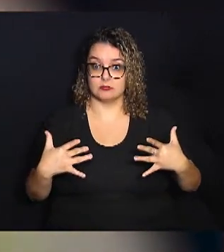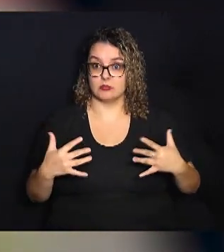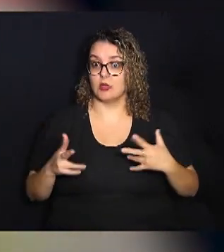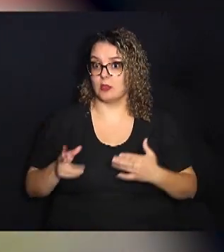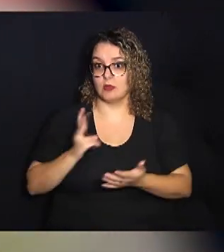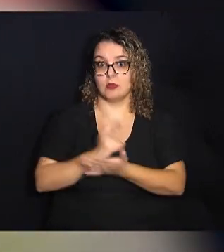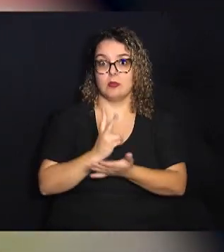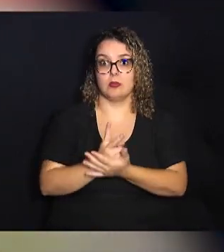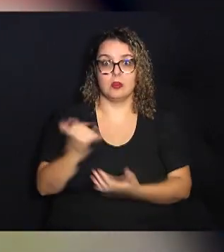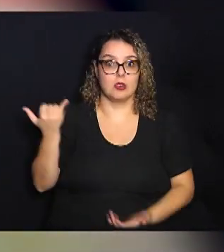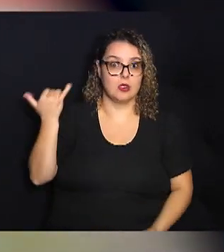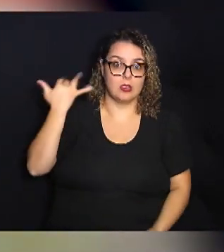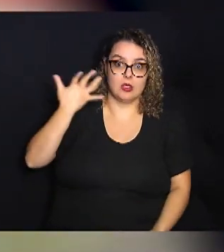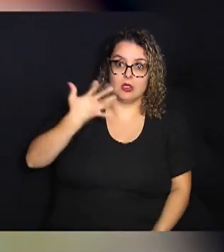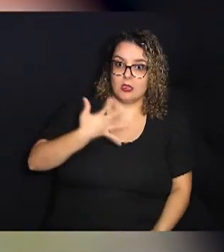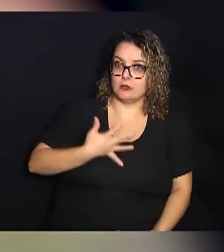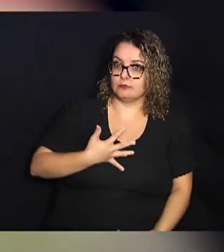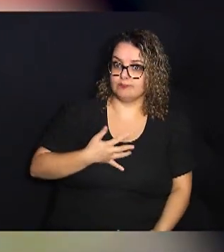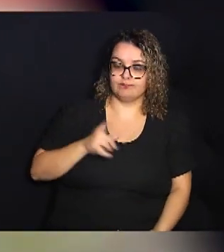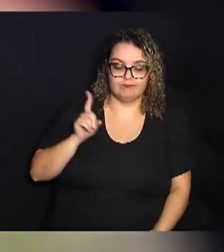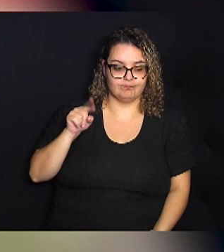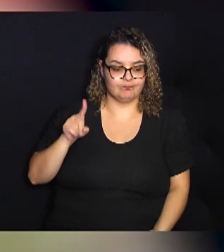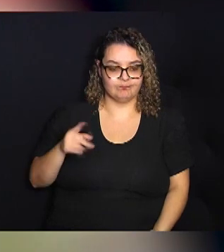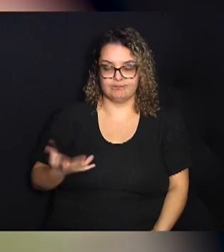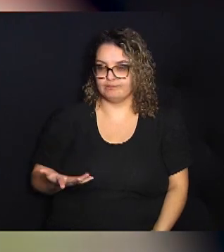a audiodescrição ela é